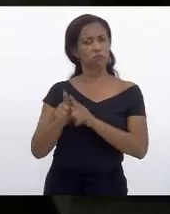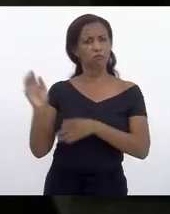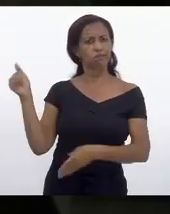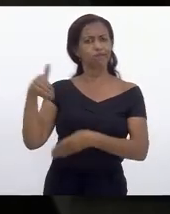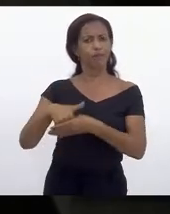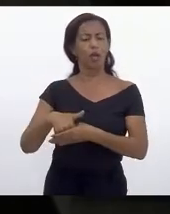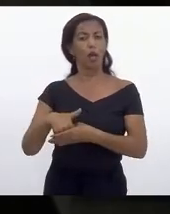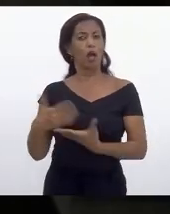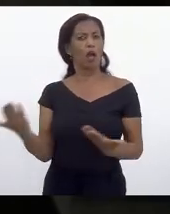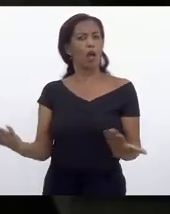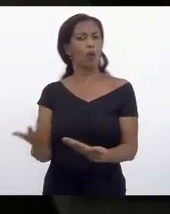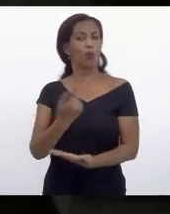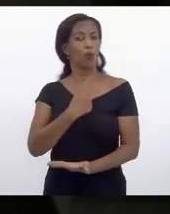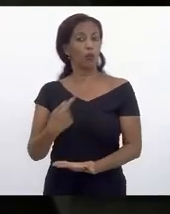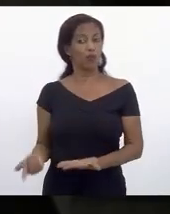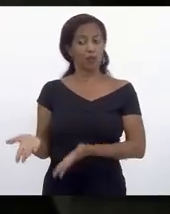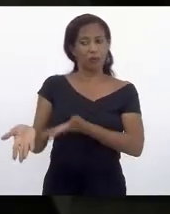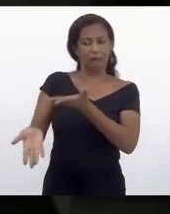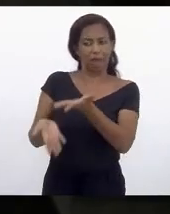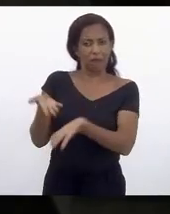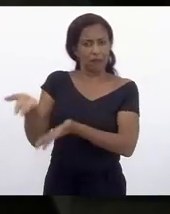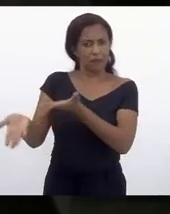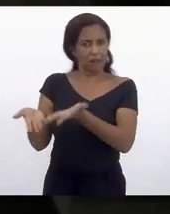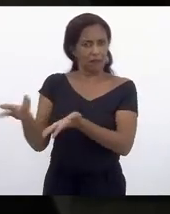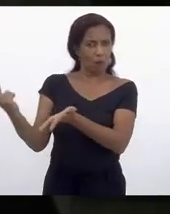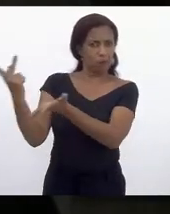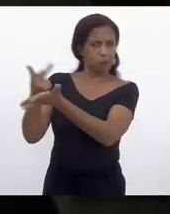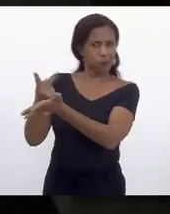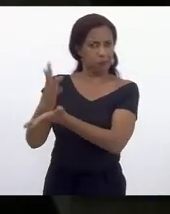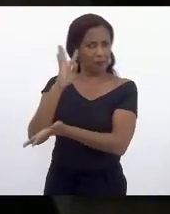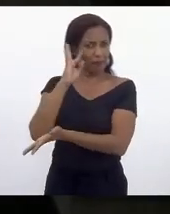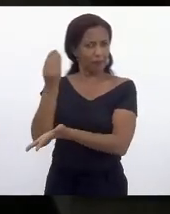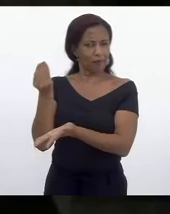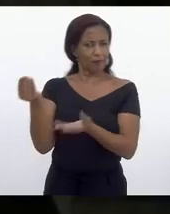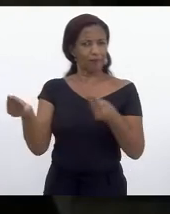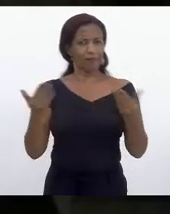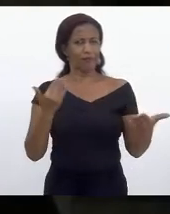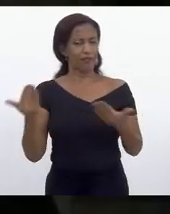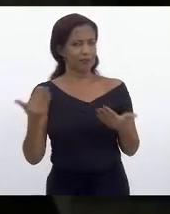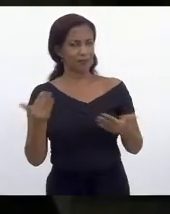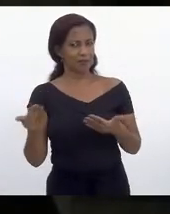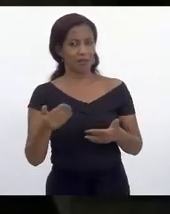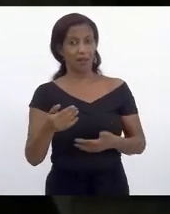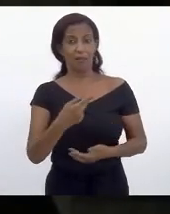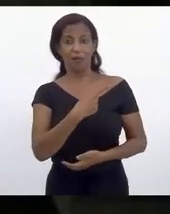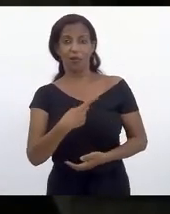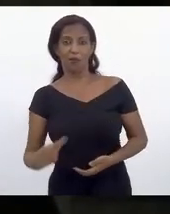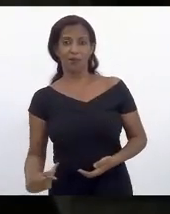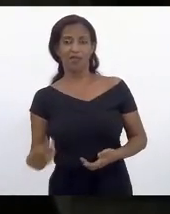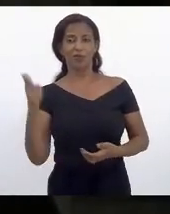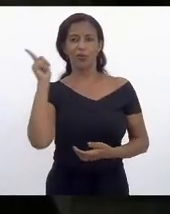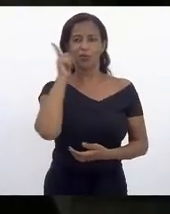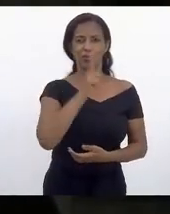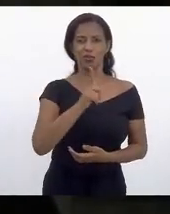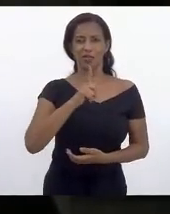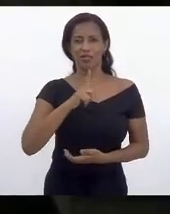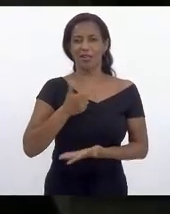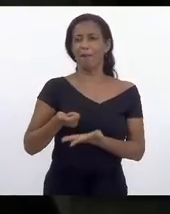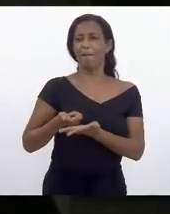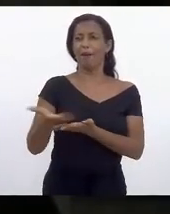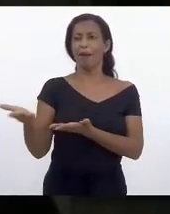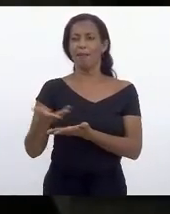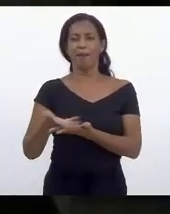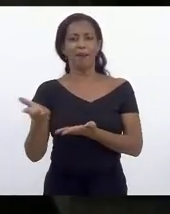o governo, que o tratava como sacrossanto, decida flexibilizá-lo para que o presidente da República possa fazer uma gastança,